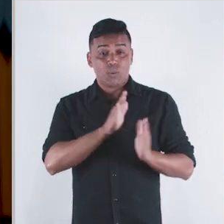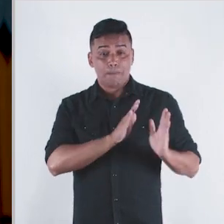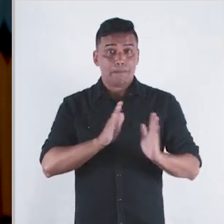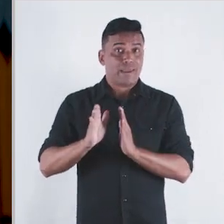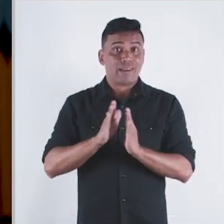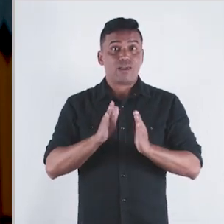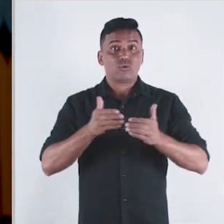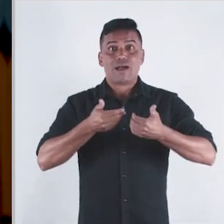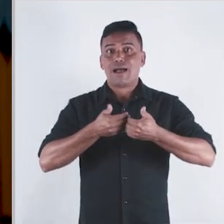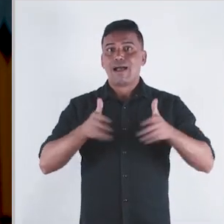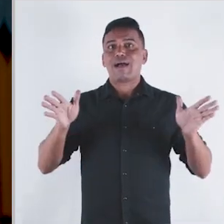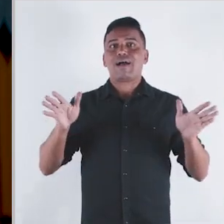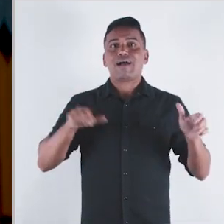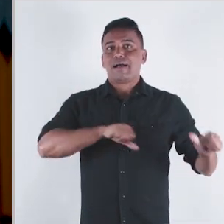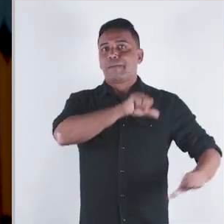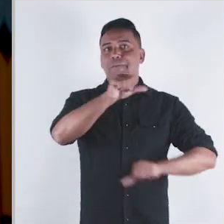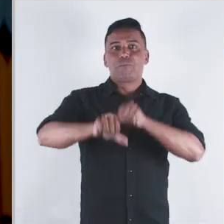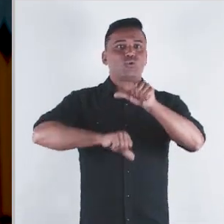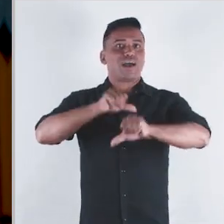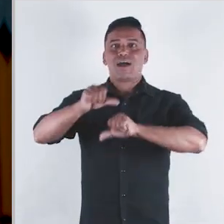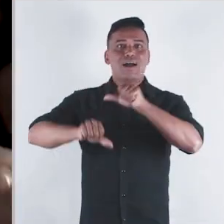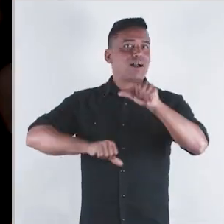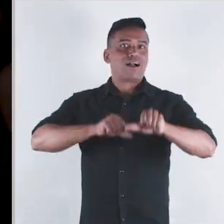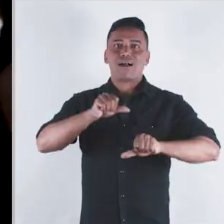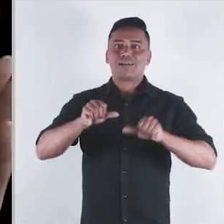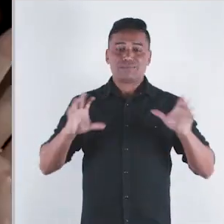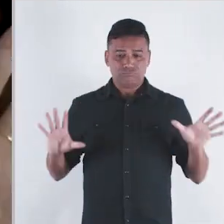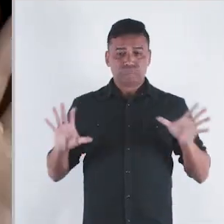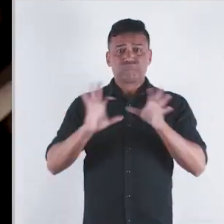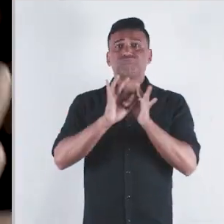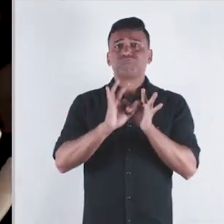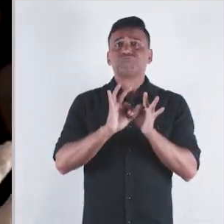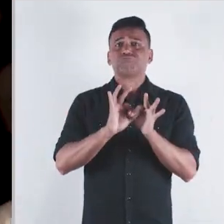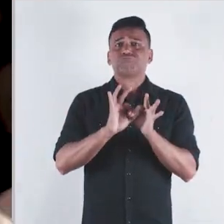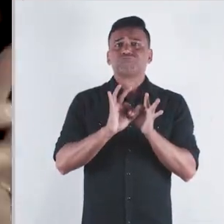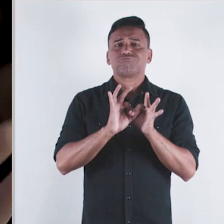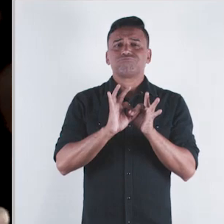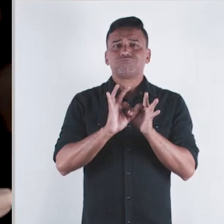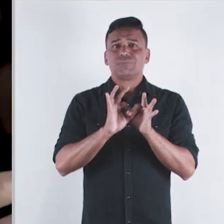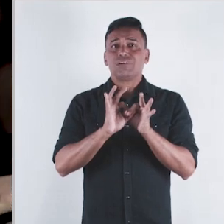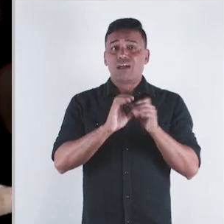de mudança de face, de atravessar, né, de um local para o outro.